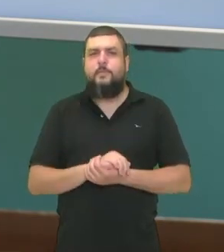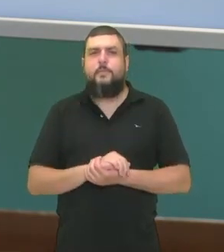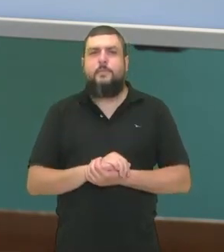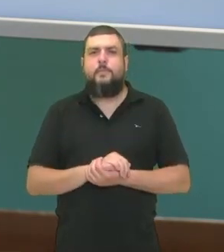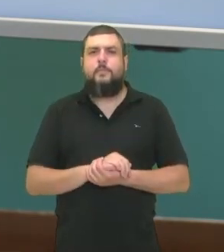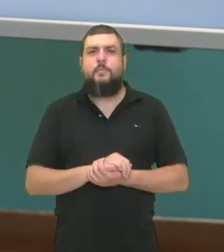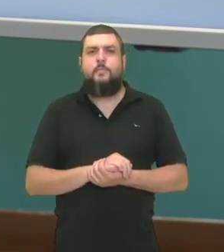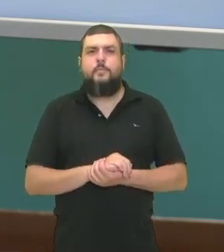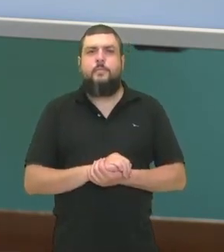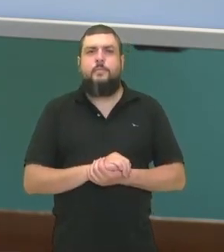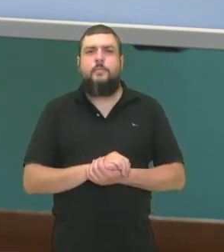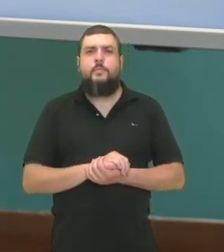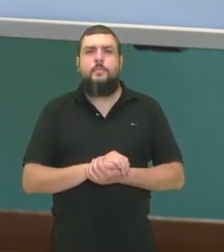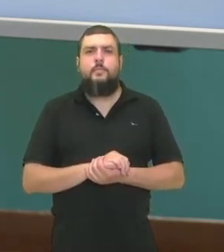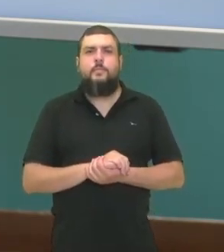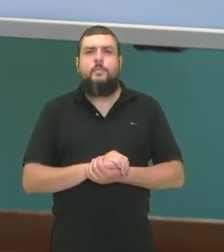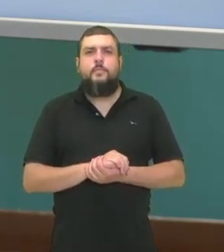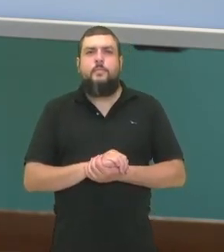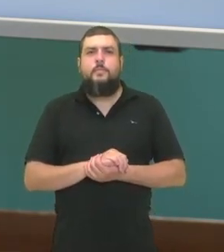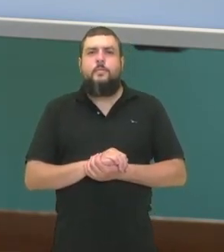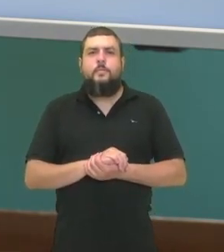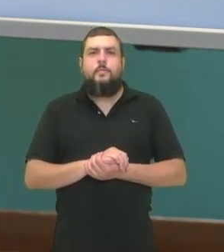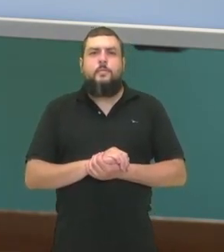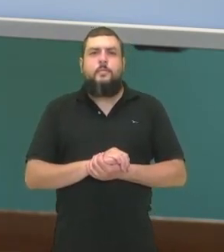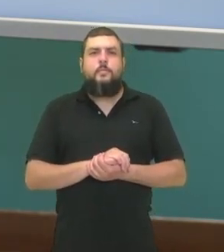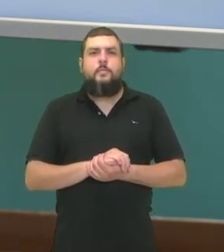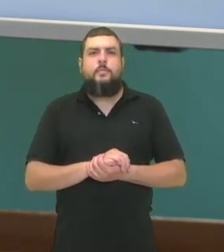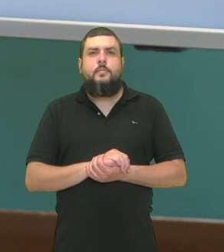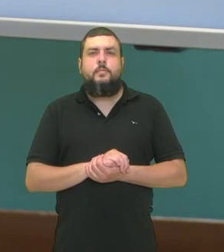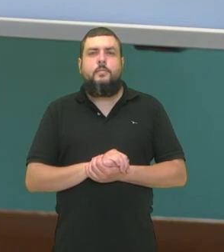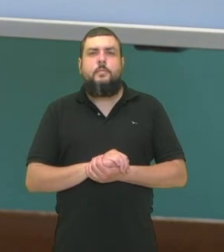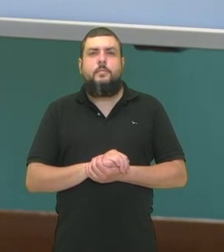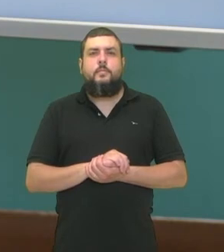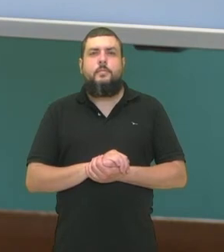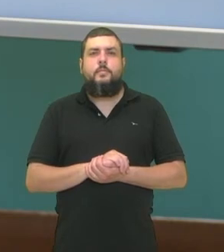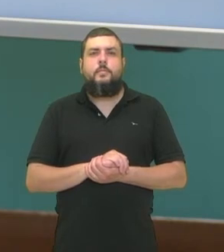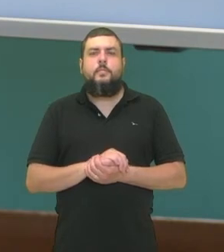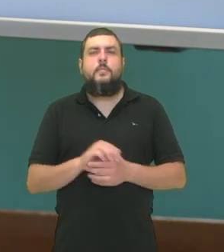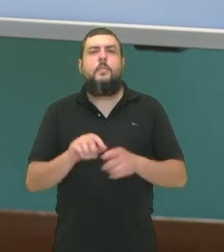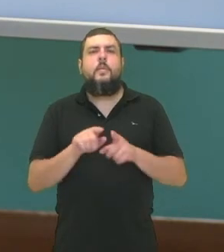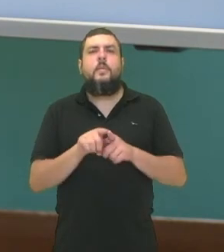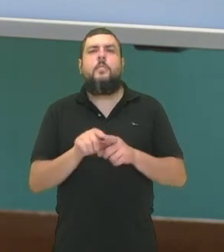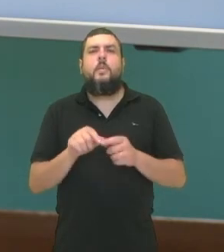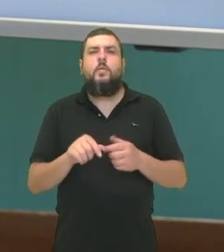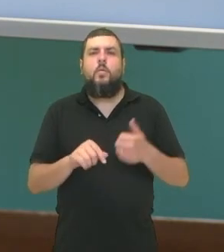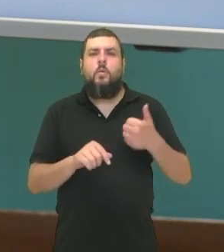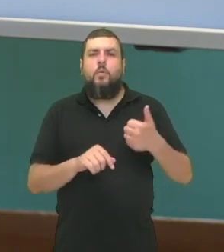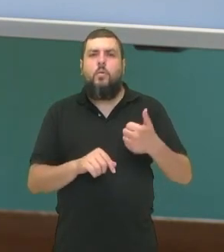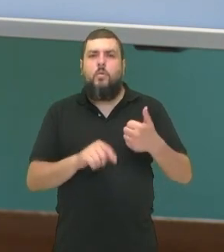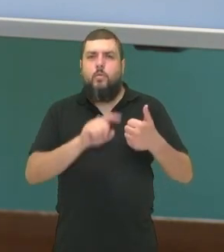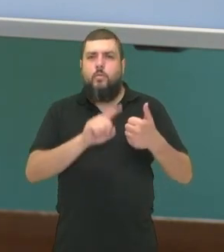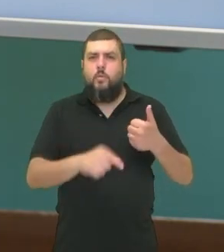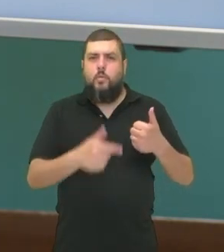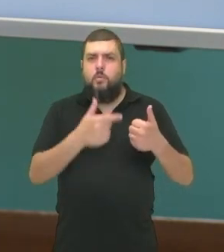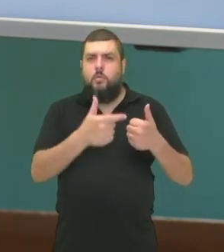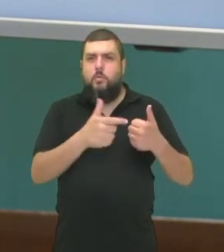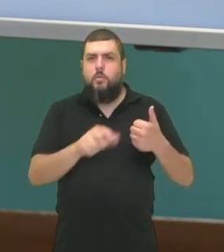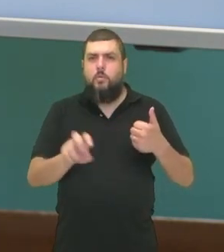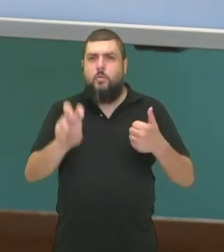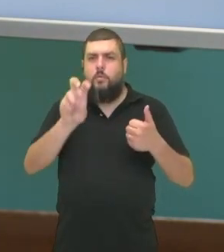joia. Então, olha só, pensa aqui e observe aqui comigo. Quantas casas decimais que tem 1,2 elevado a 5? Olha